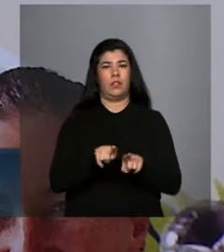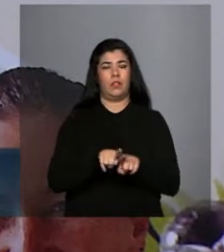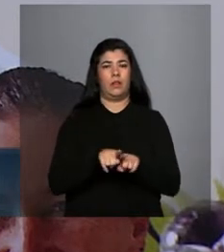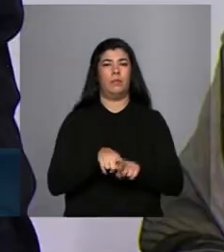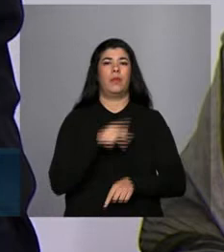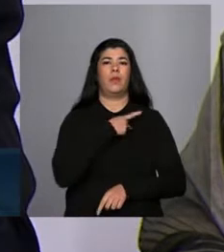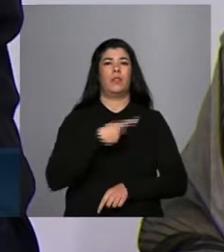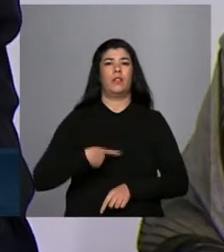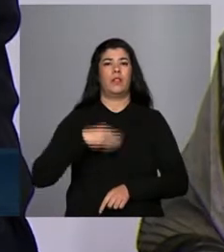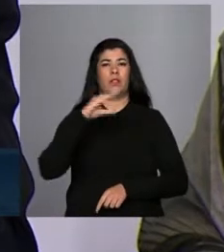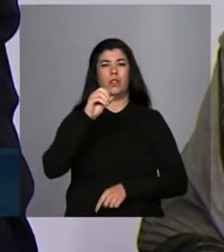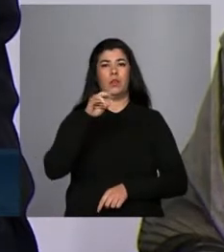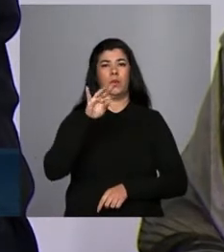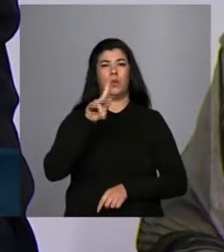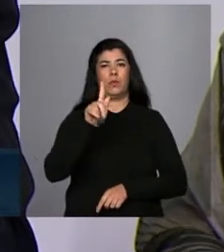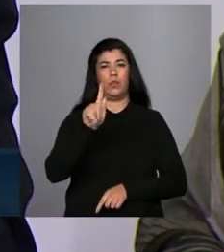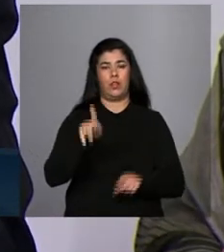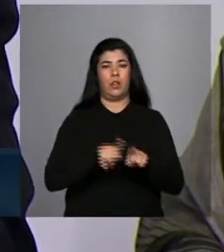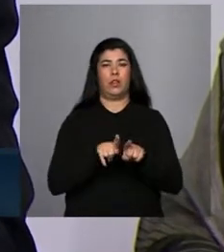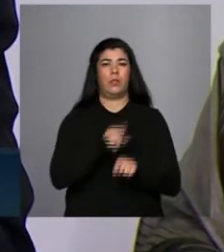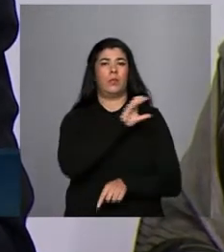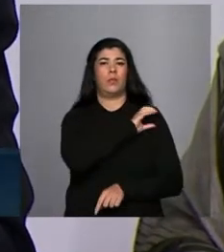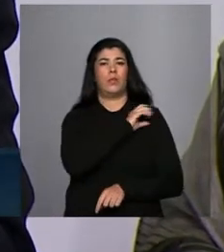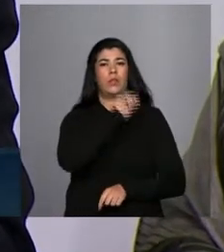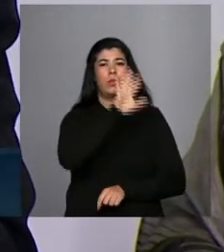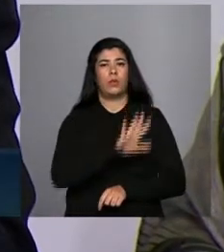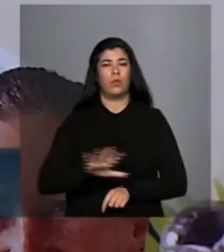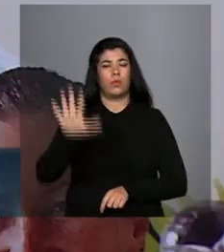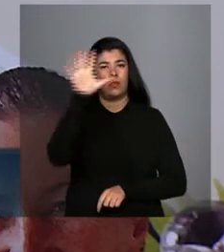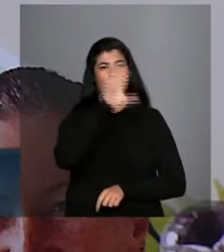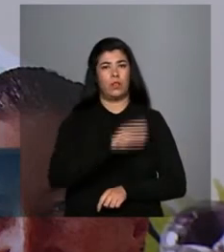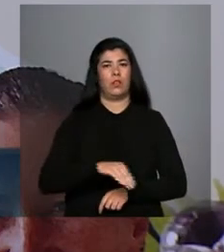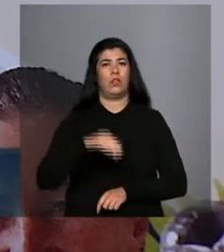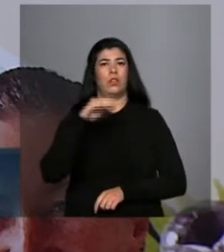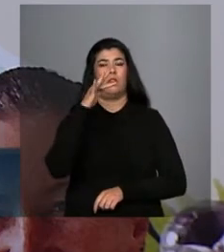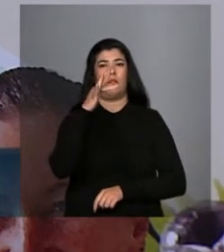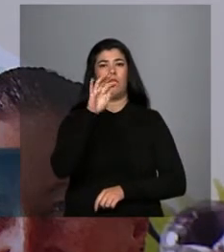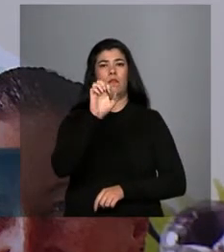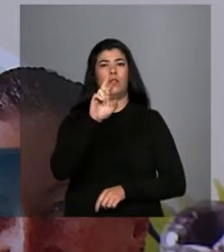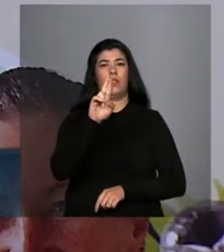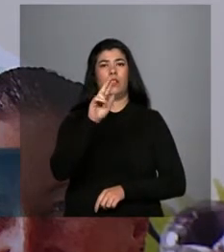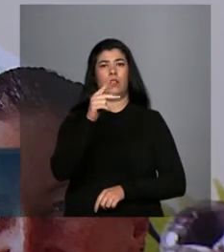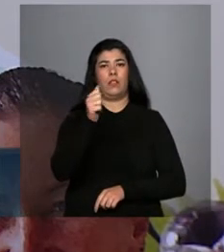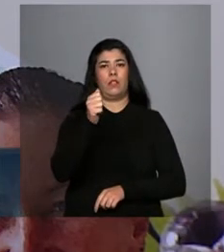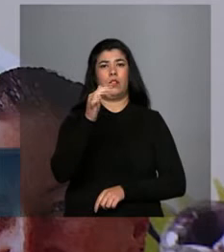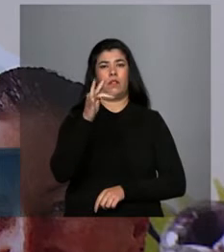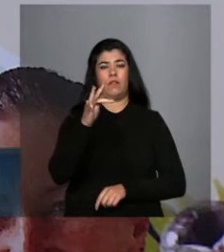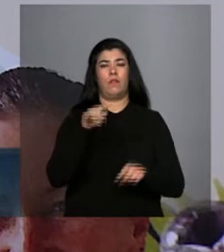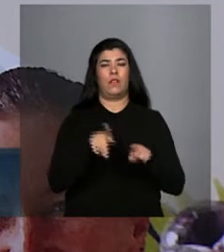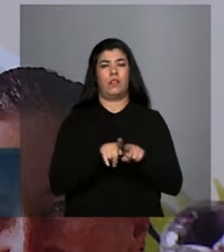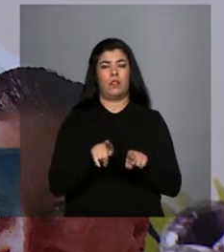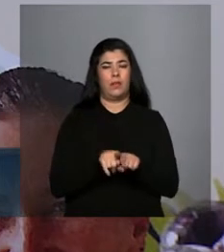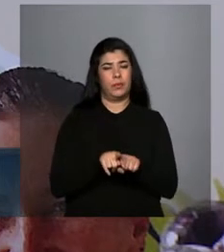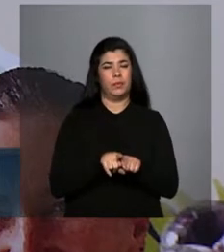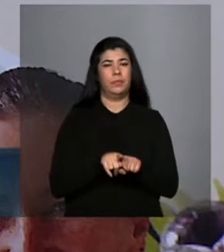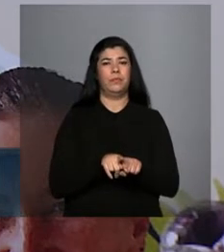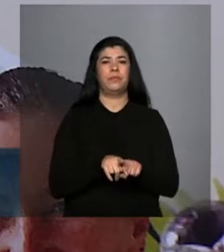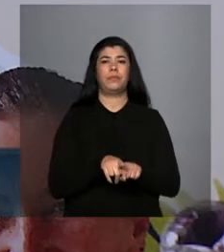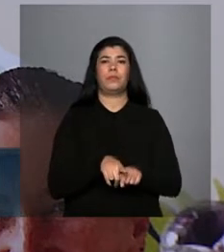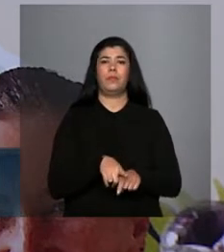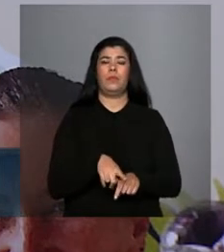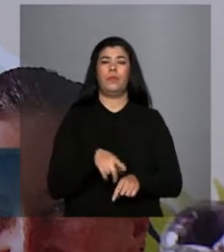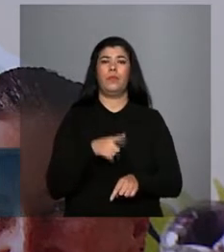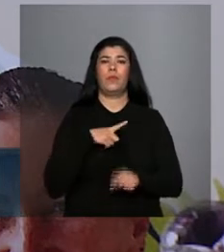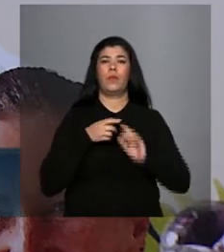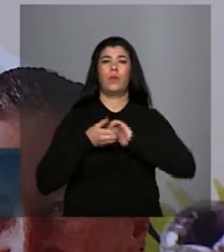Brock. O coordenador nacional da FETRAF, Marcos Rochinski. E,